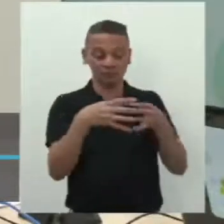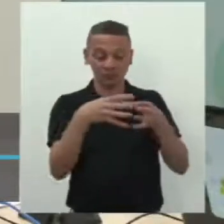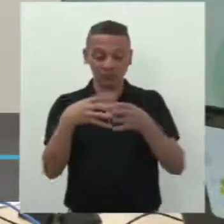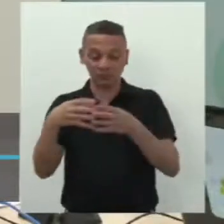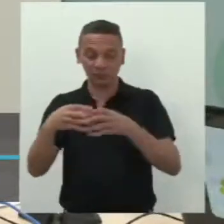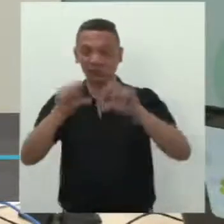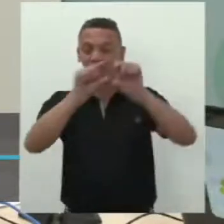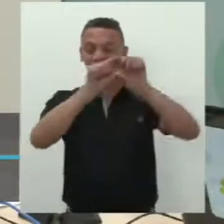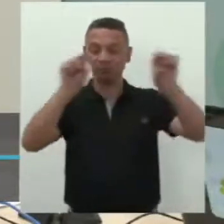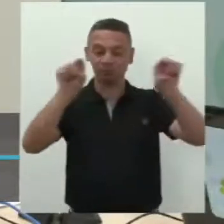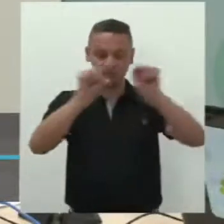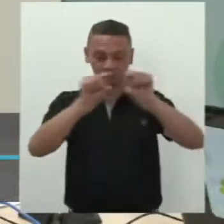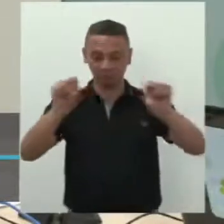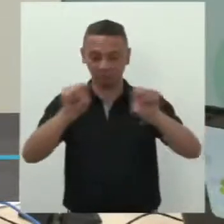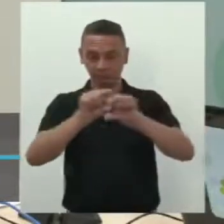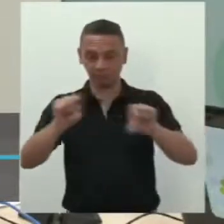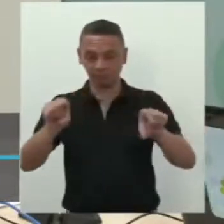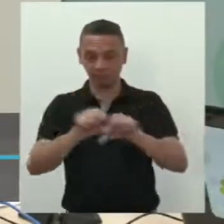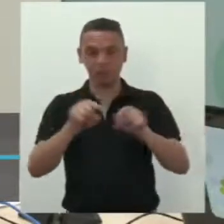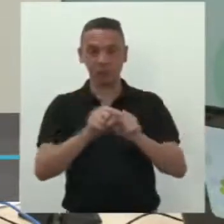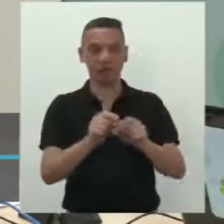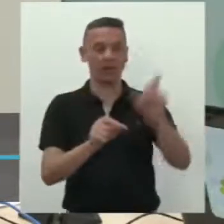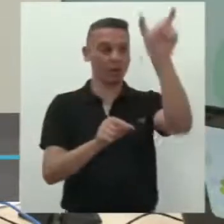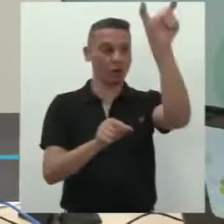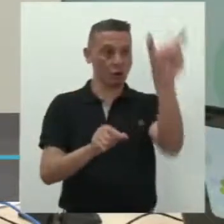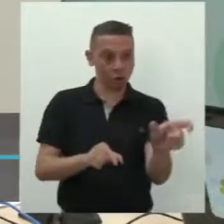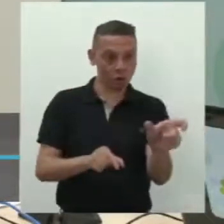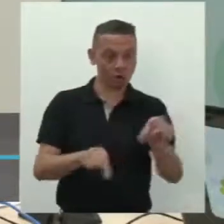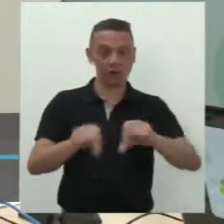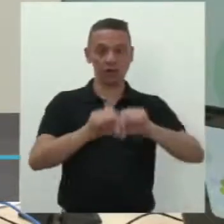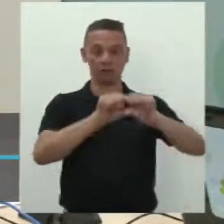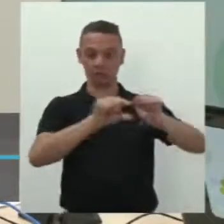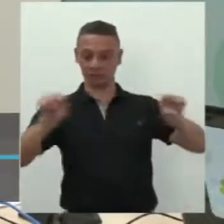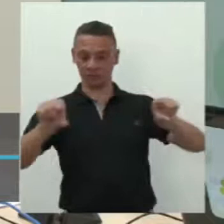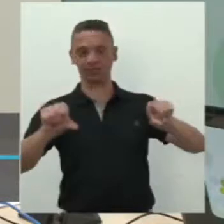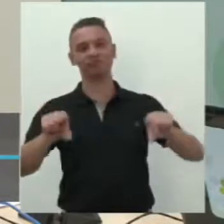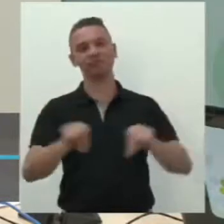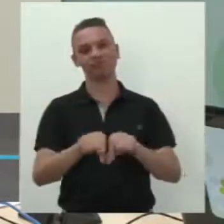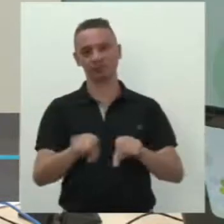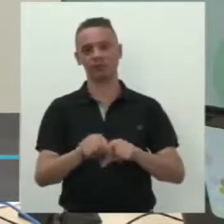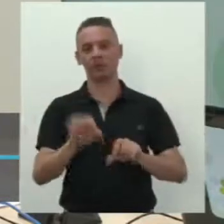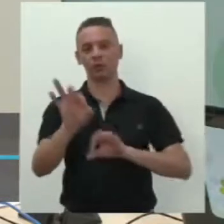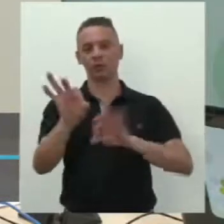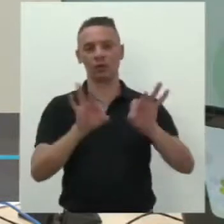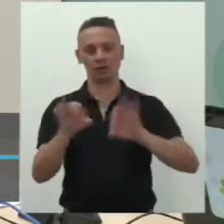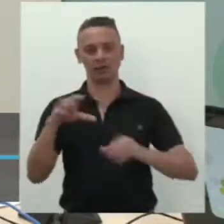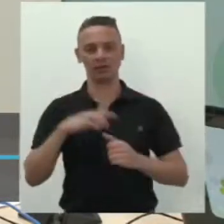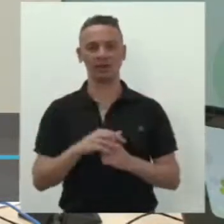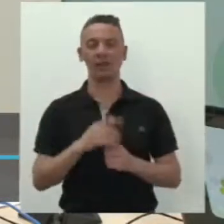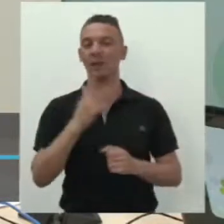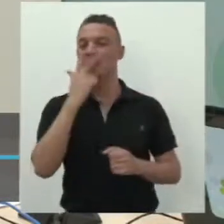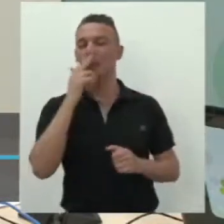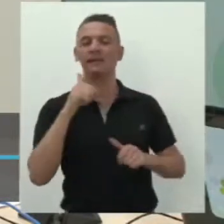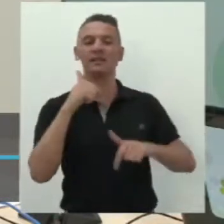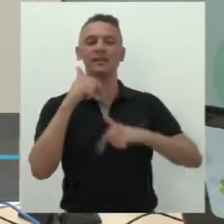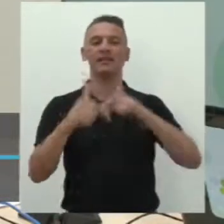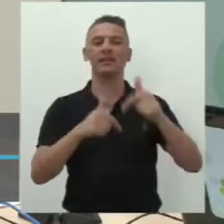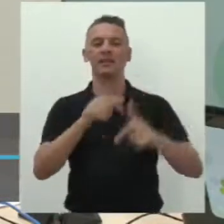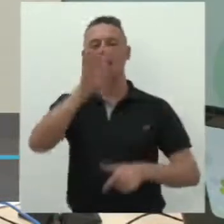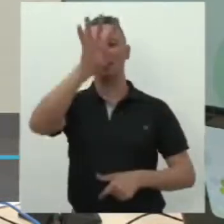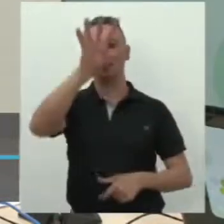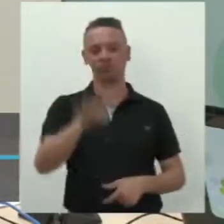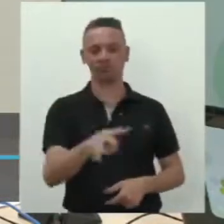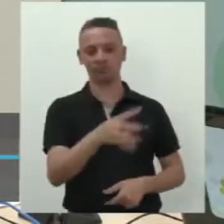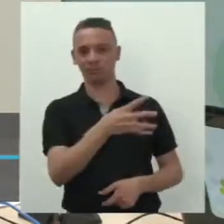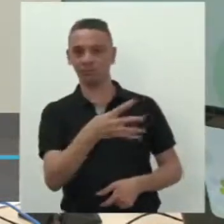células que se organizam por colunas e por linhas. E aí é como se a gente estivesse trabalhando numa matriz, né? Então